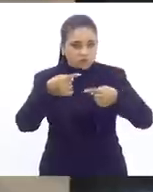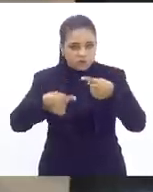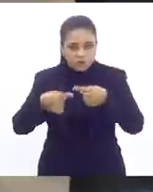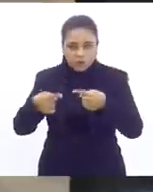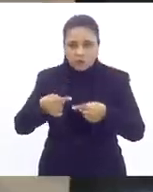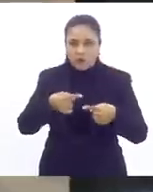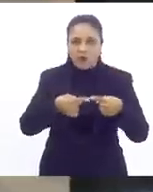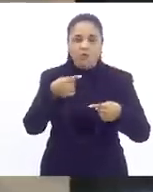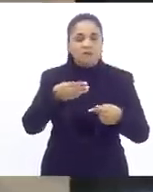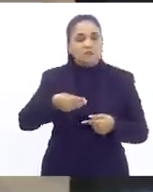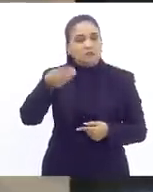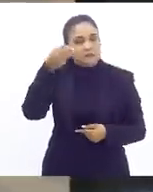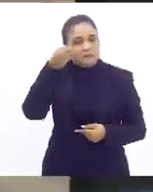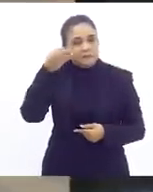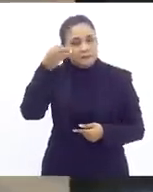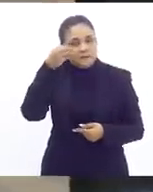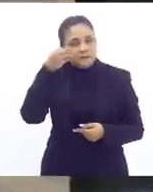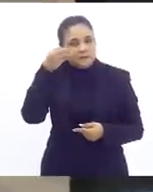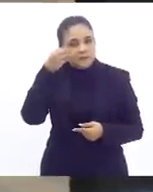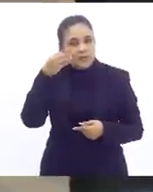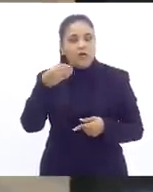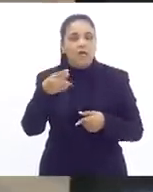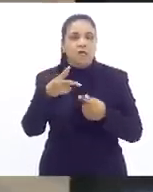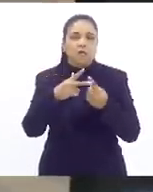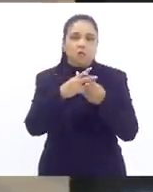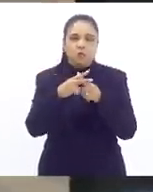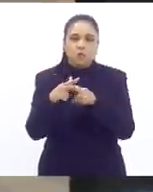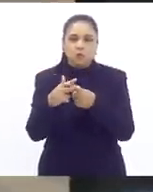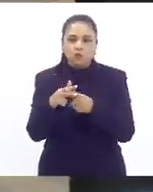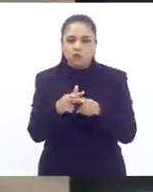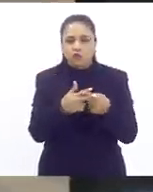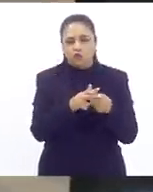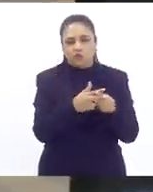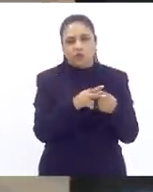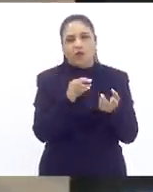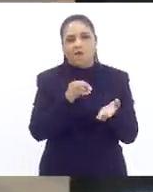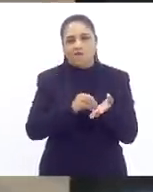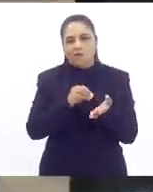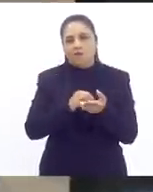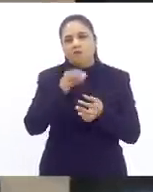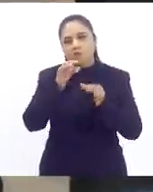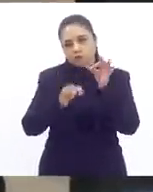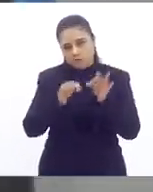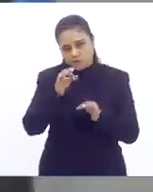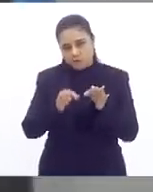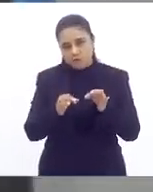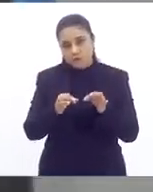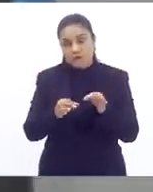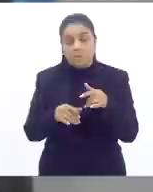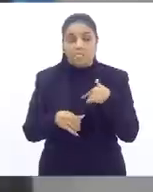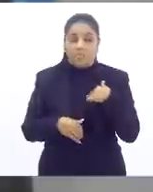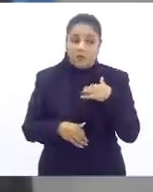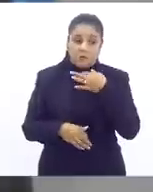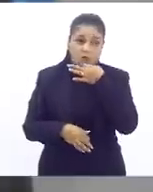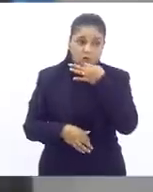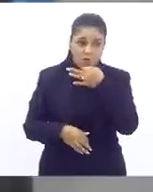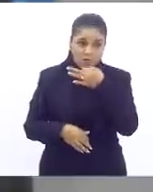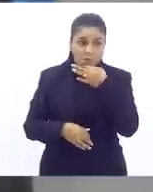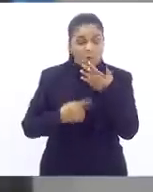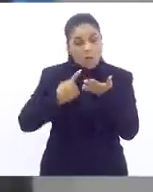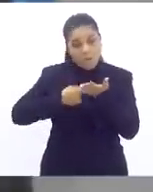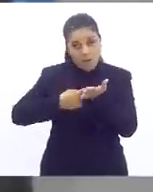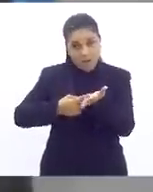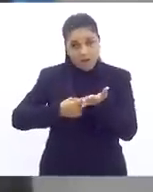discussão e tentarmos trazer aí corrigir essa injustiça obrigado boa tarde acho que a gente poderia Coronel marcar